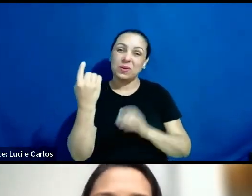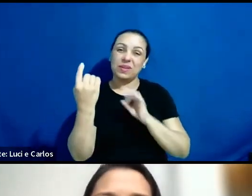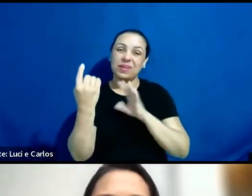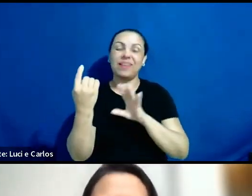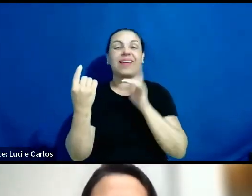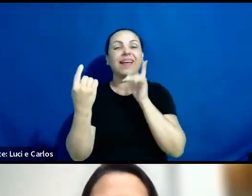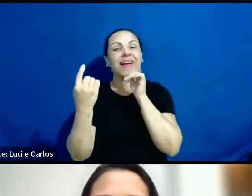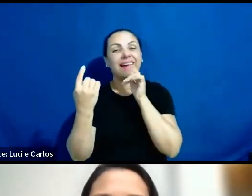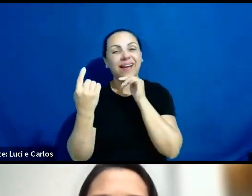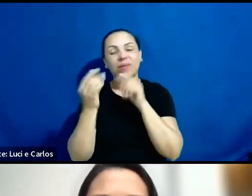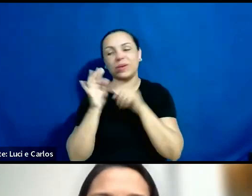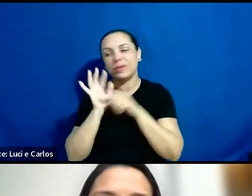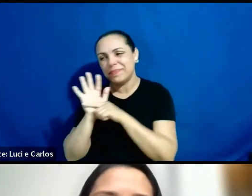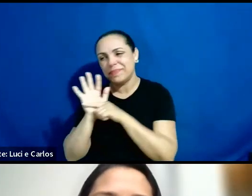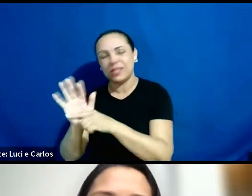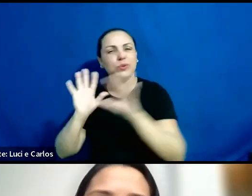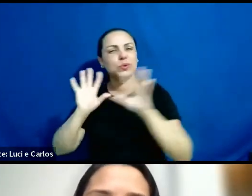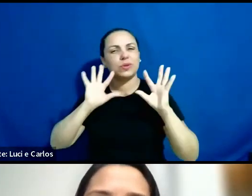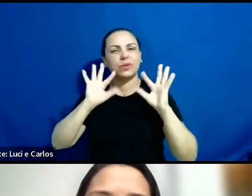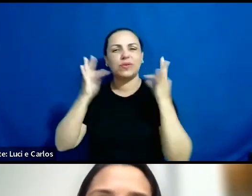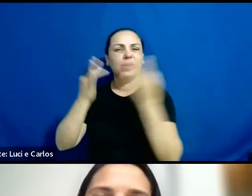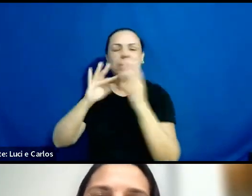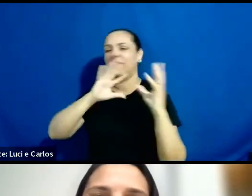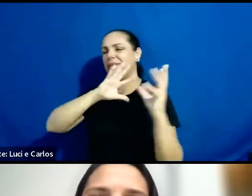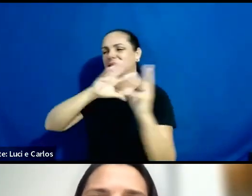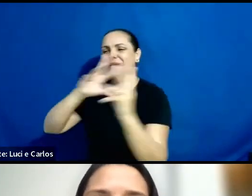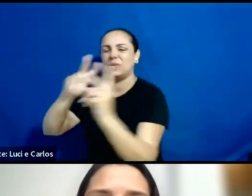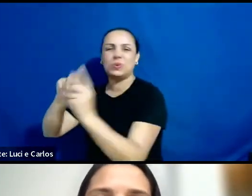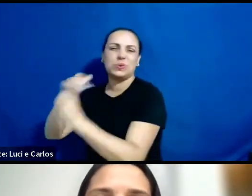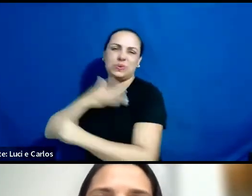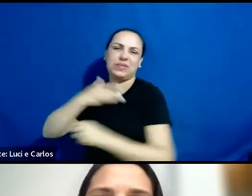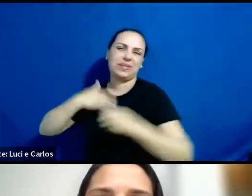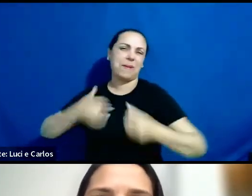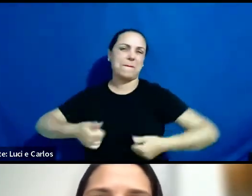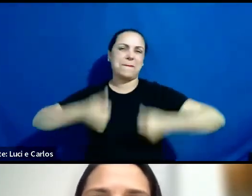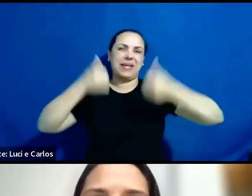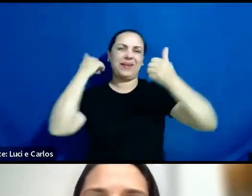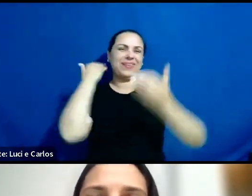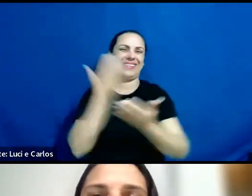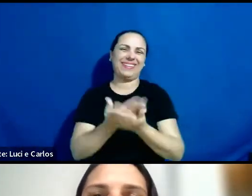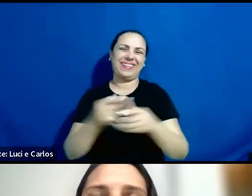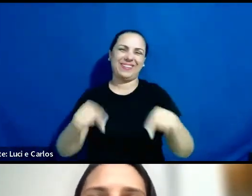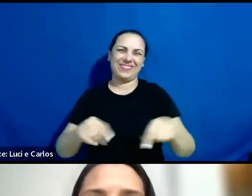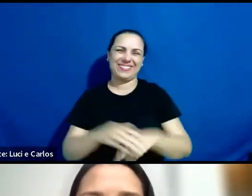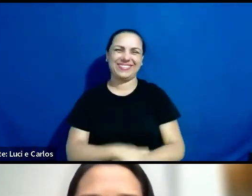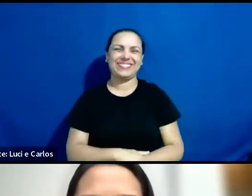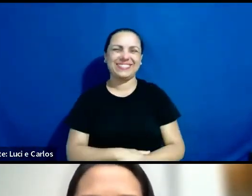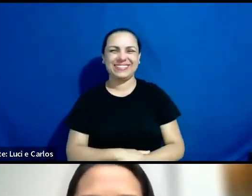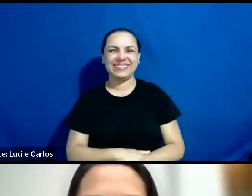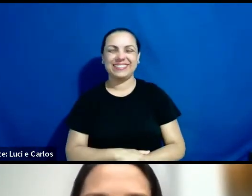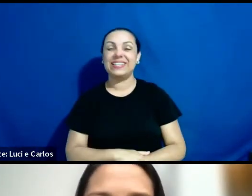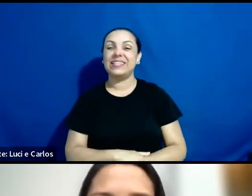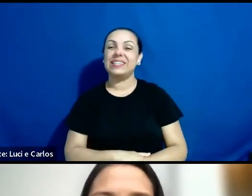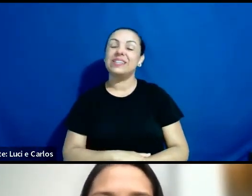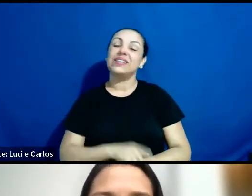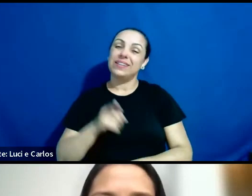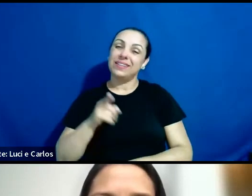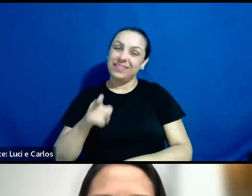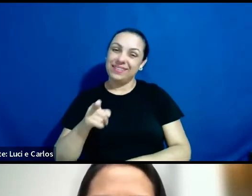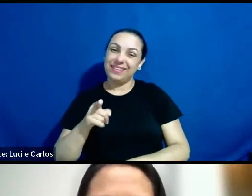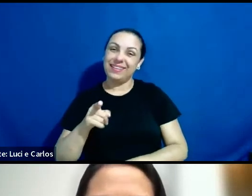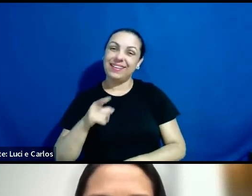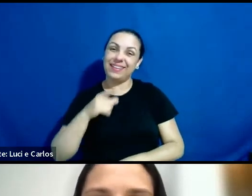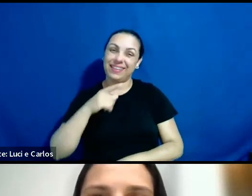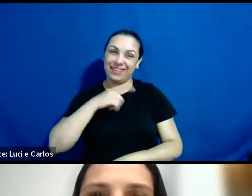água, trouxe benefício para a família todinha. Então, é muito. E você, que era uma lâmpada